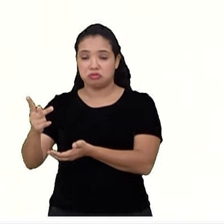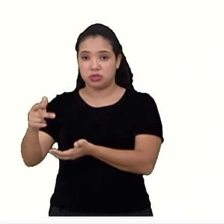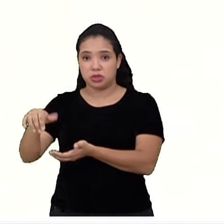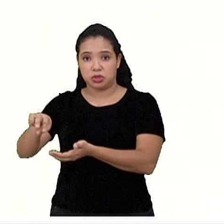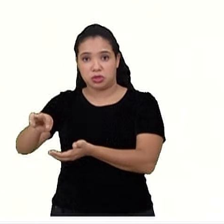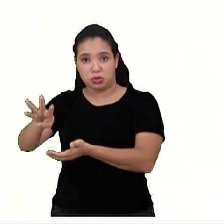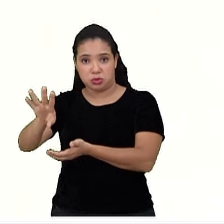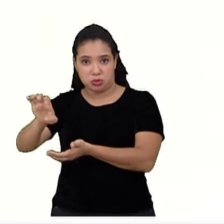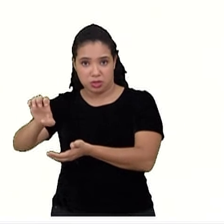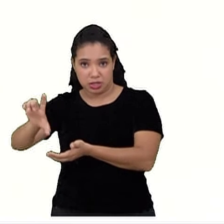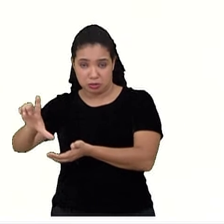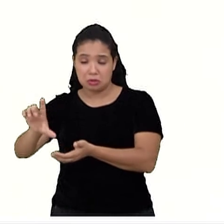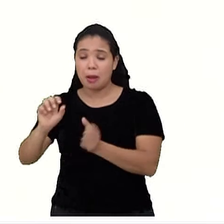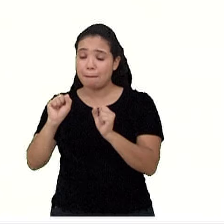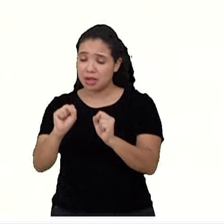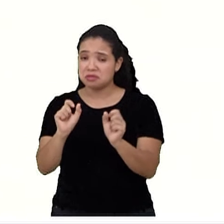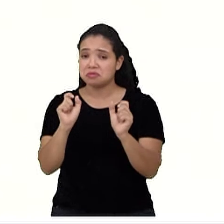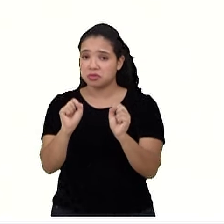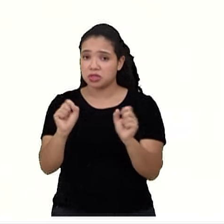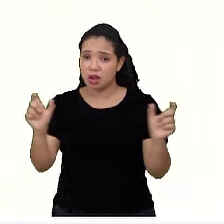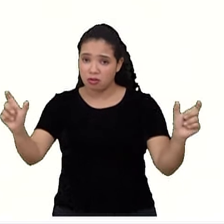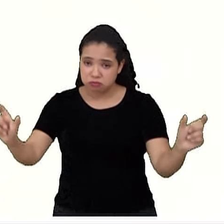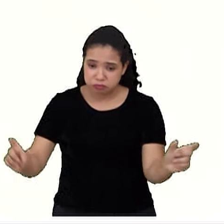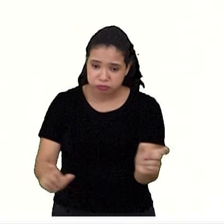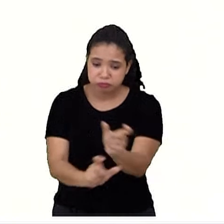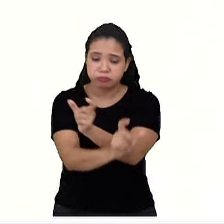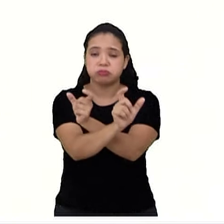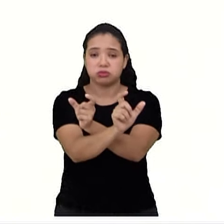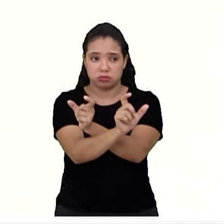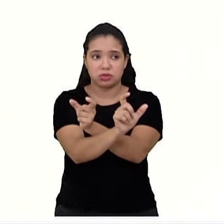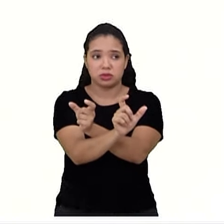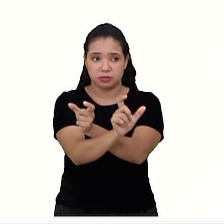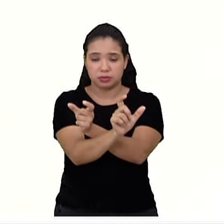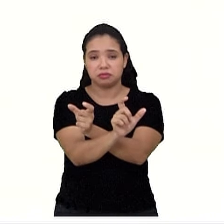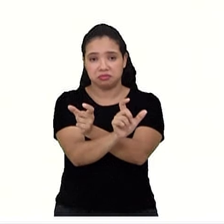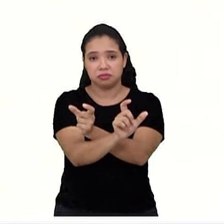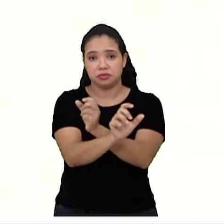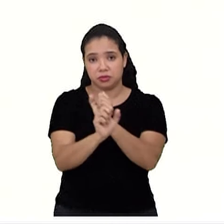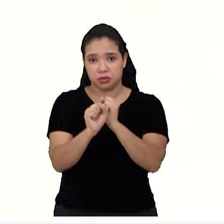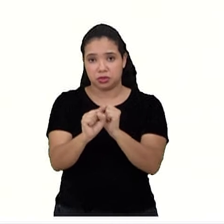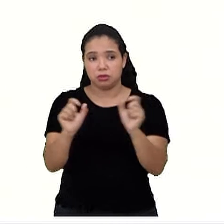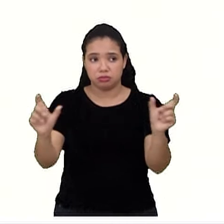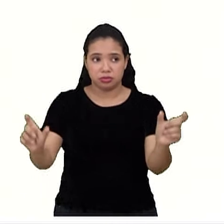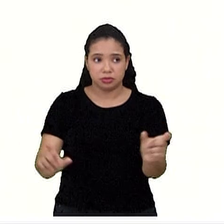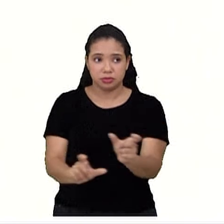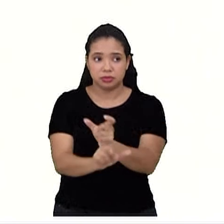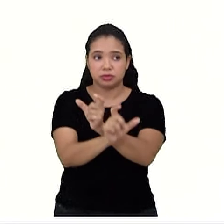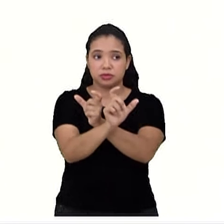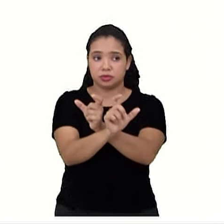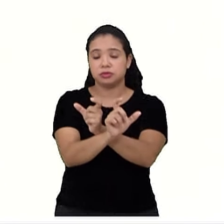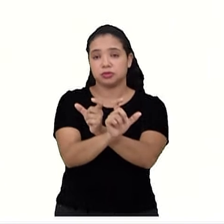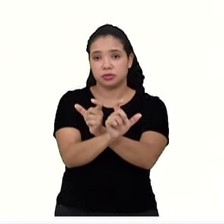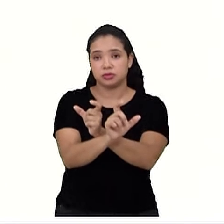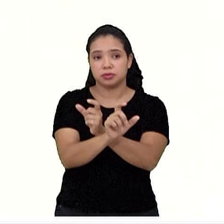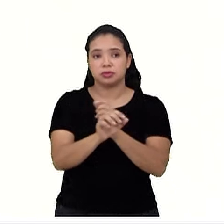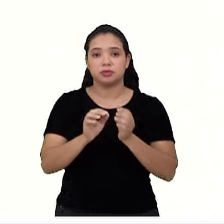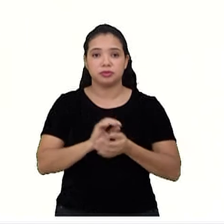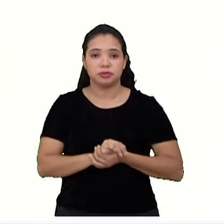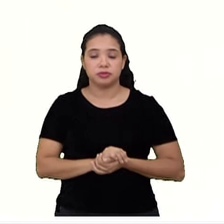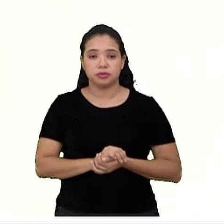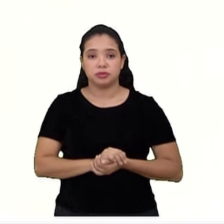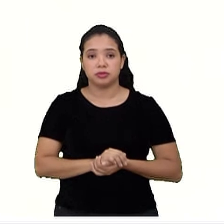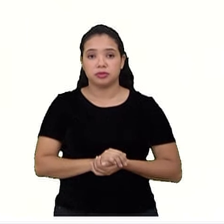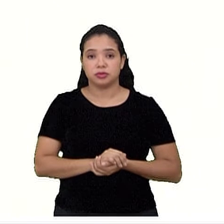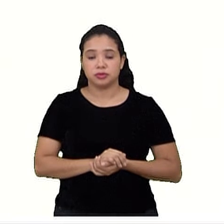primeiro. You die earlier if you don't treat your health well. Tá certo? A ordem